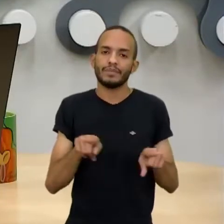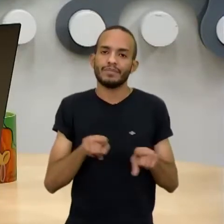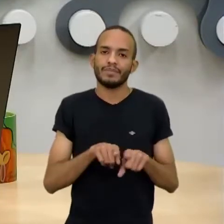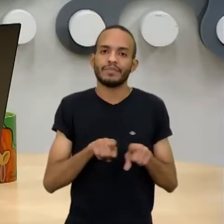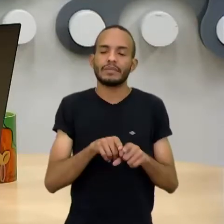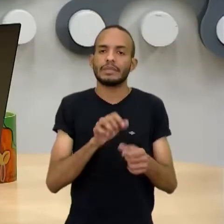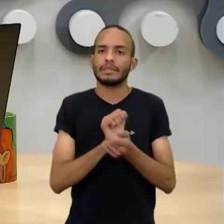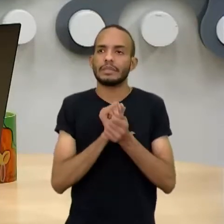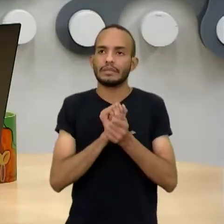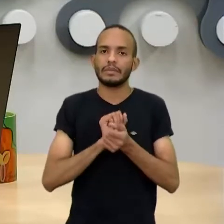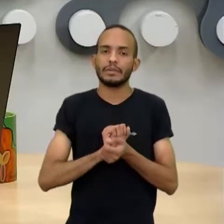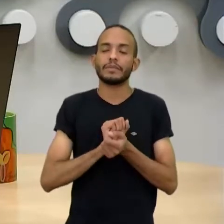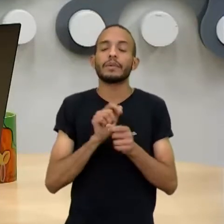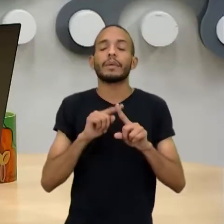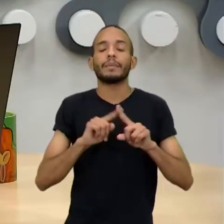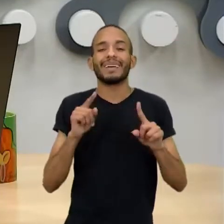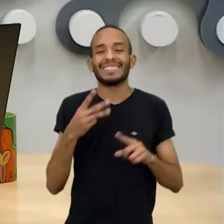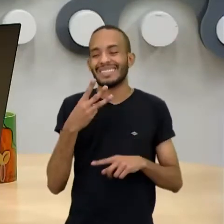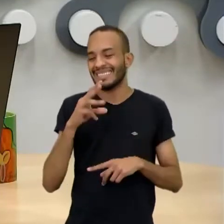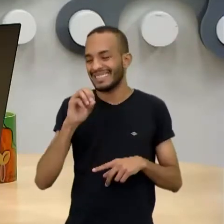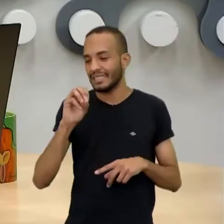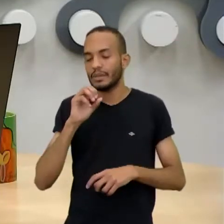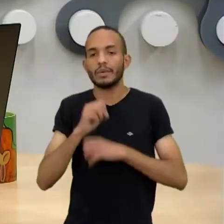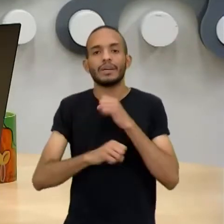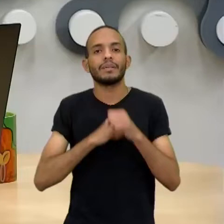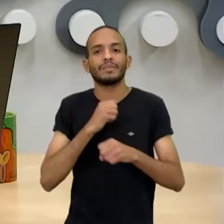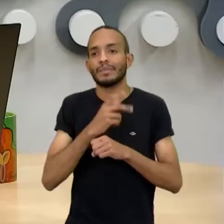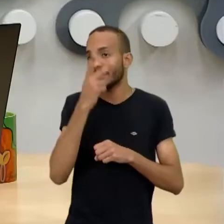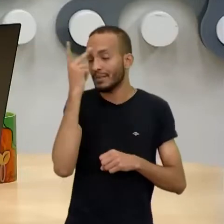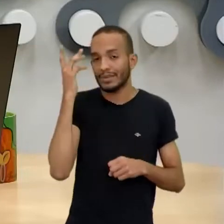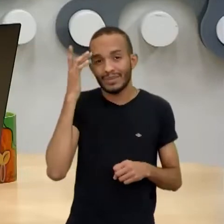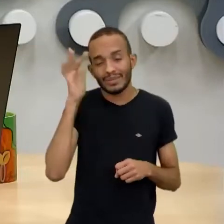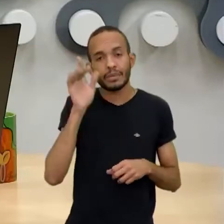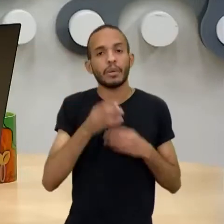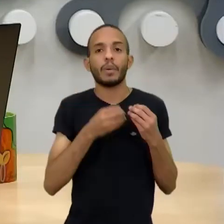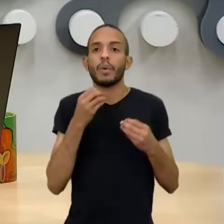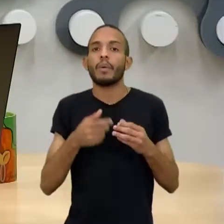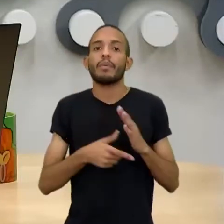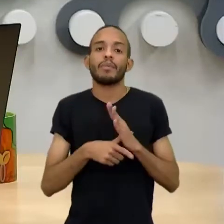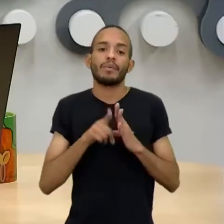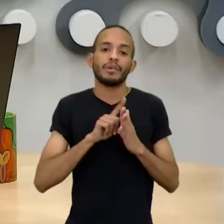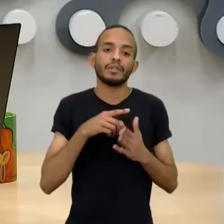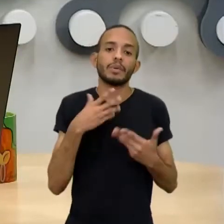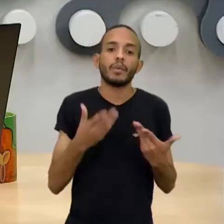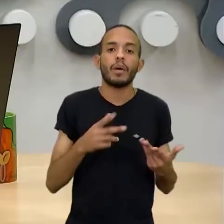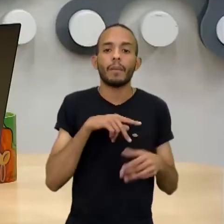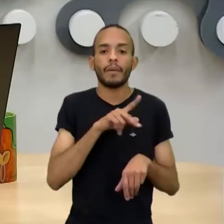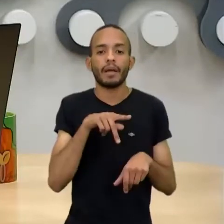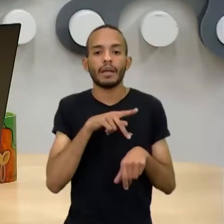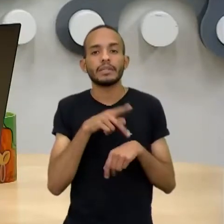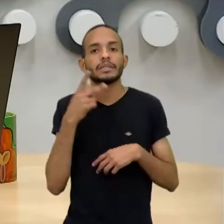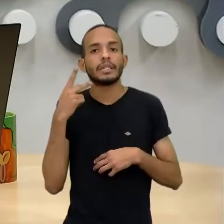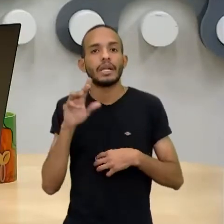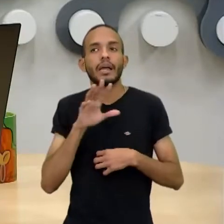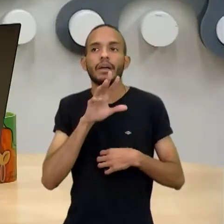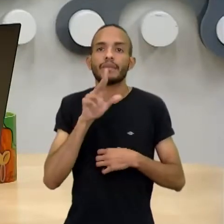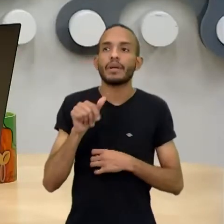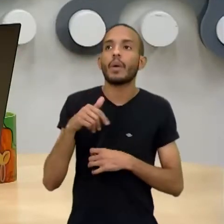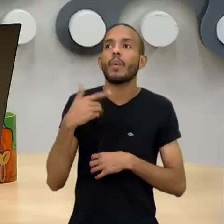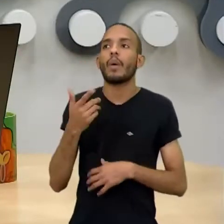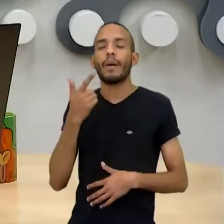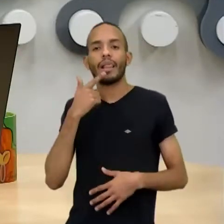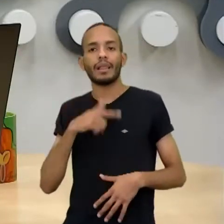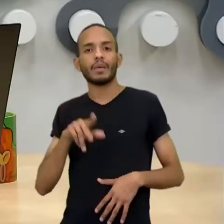de escravidão. Mas desses 300 anos, a pessoa nem sabe mais de onde ela veio, né? De qual país da África ela veio, qual que era a